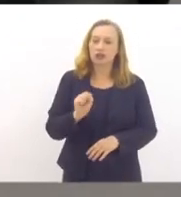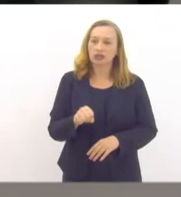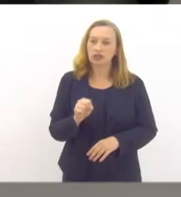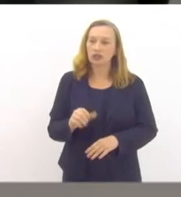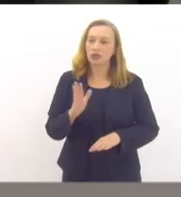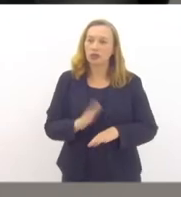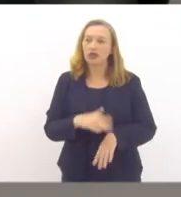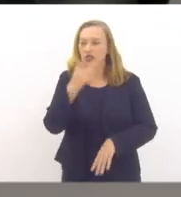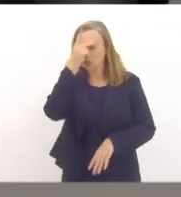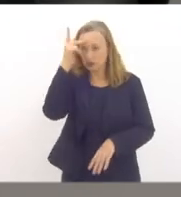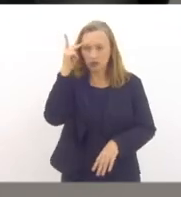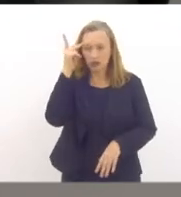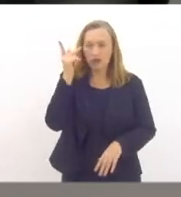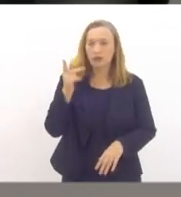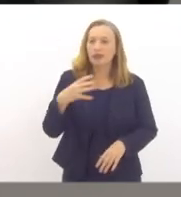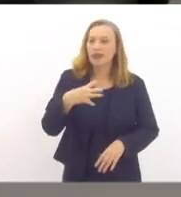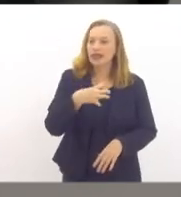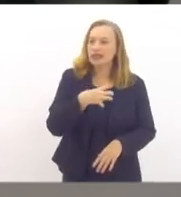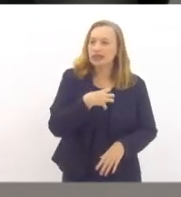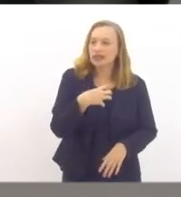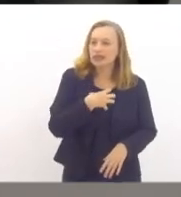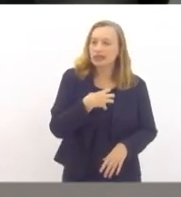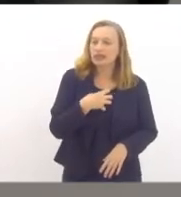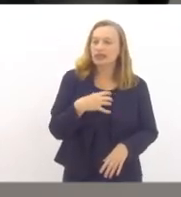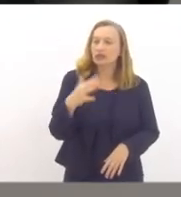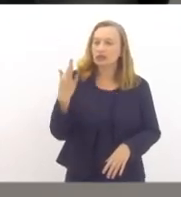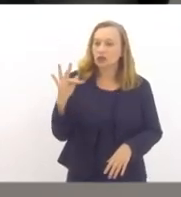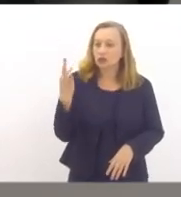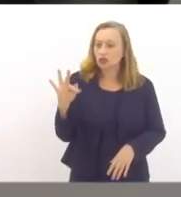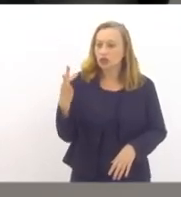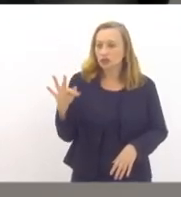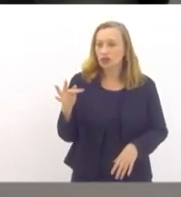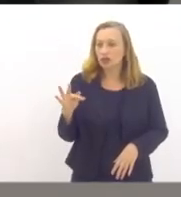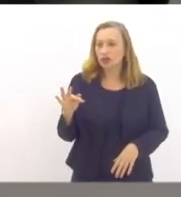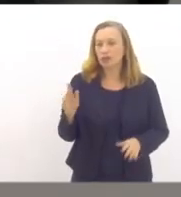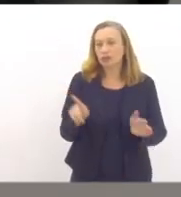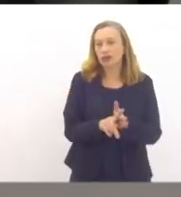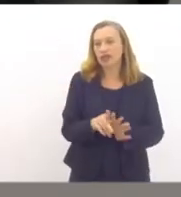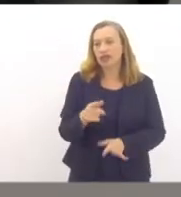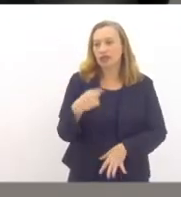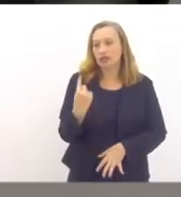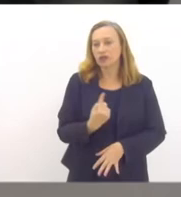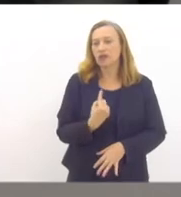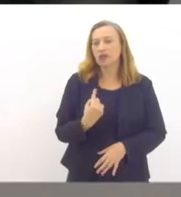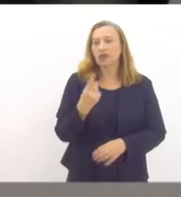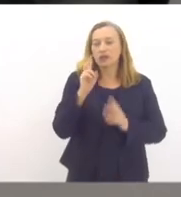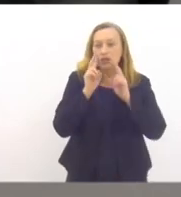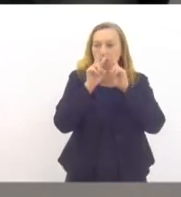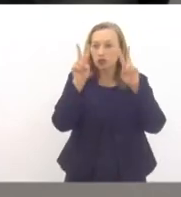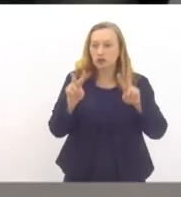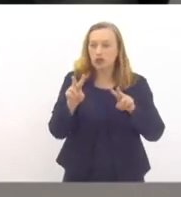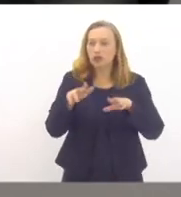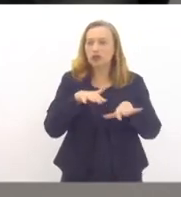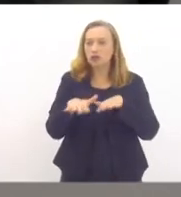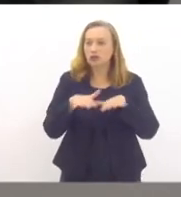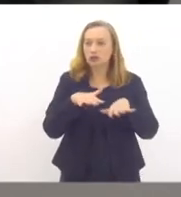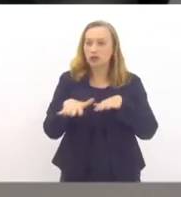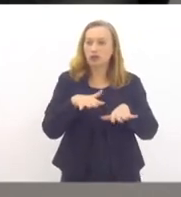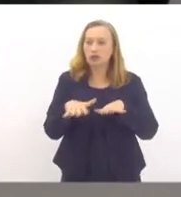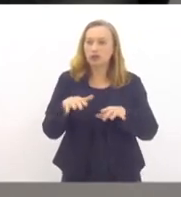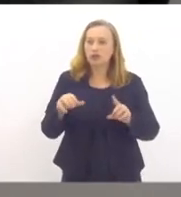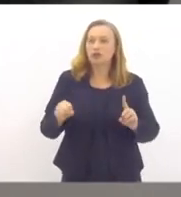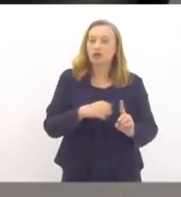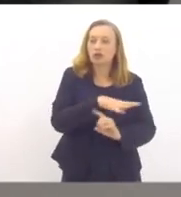as pessoas sintam a nossa dor é só nossa. Então, esse olhar do movimento